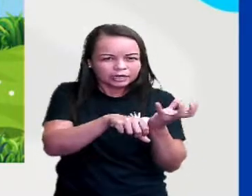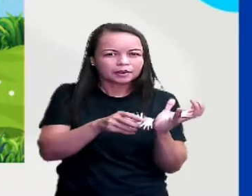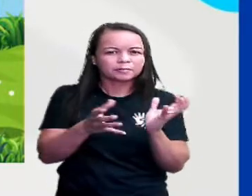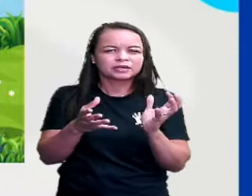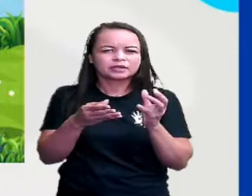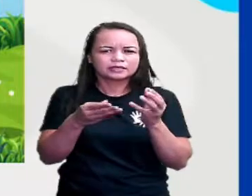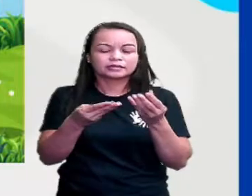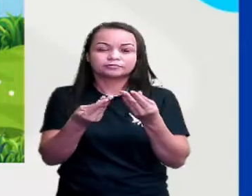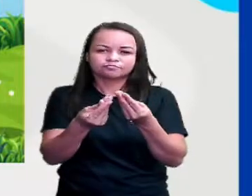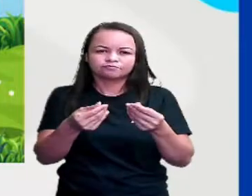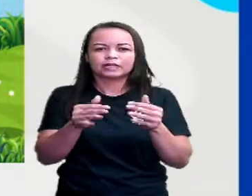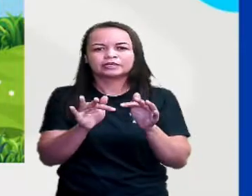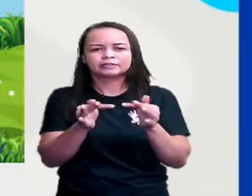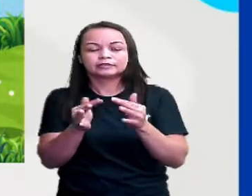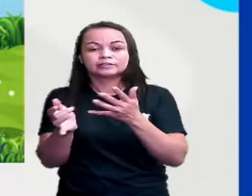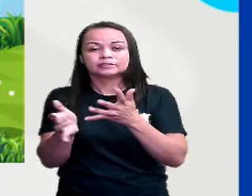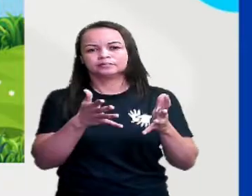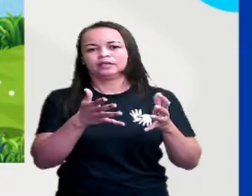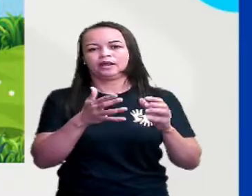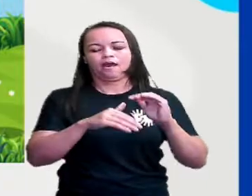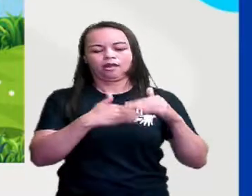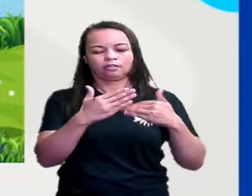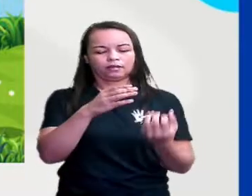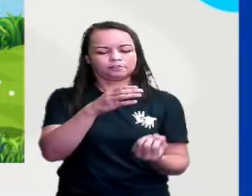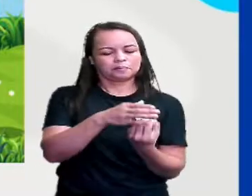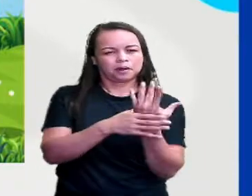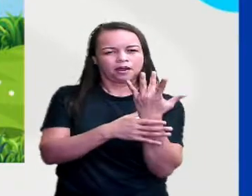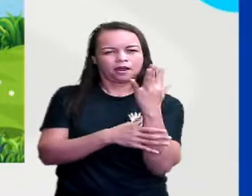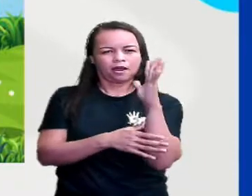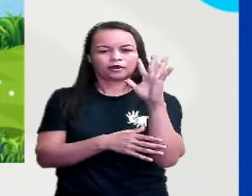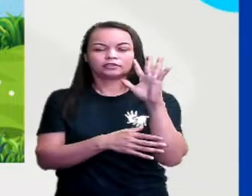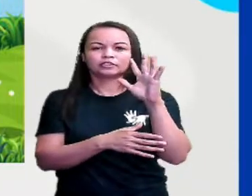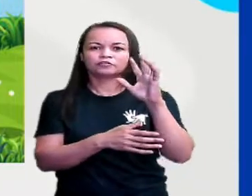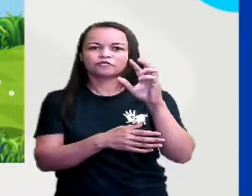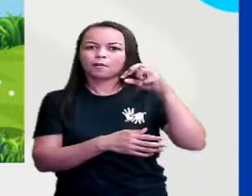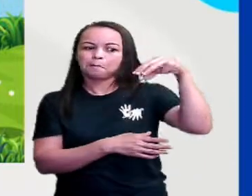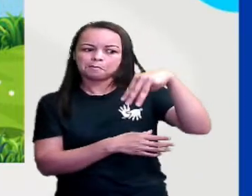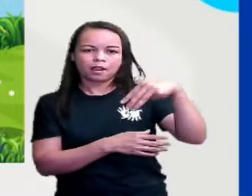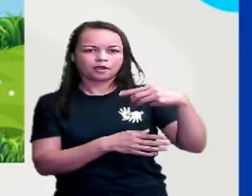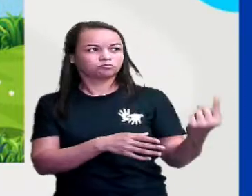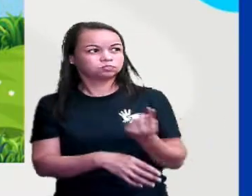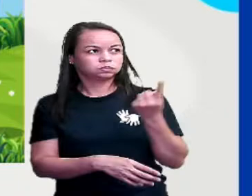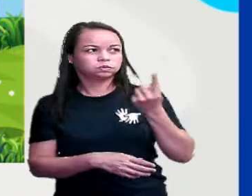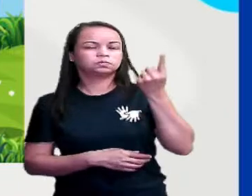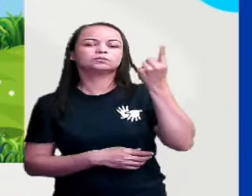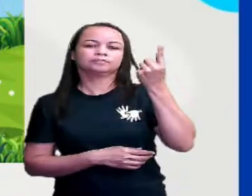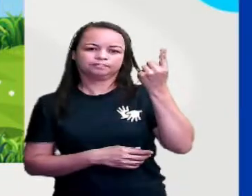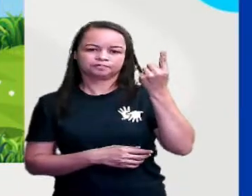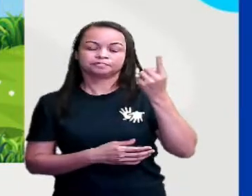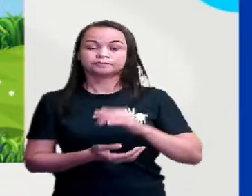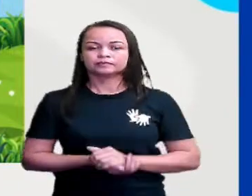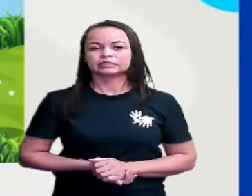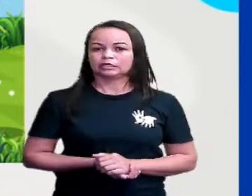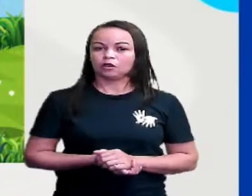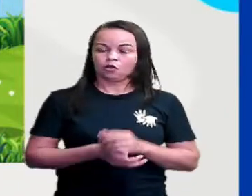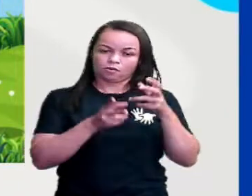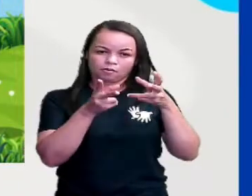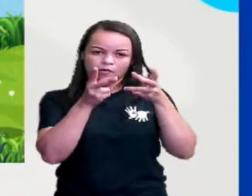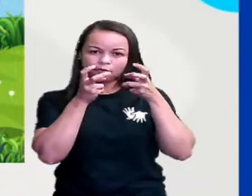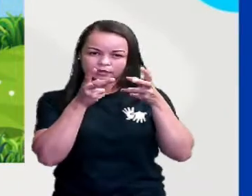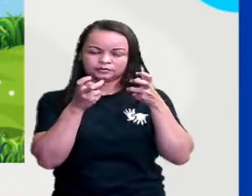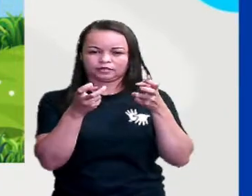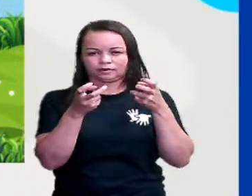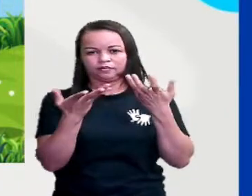que são pequenininhas, até plantas que podem chegar a vários metros de altura, tá certo? Portanto, a gente observa, né?